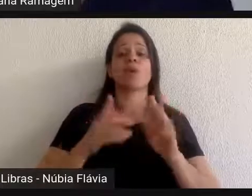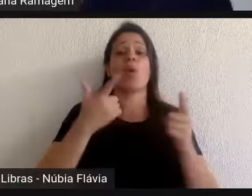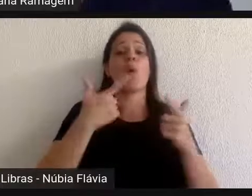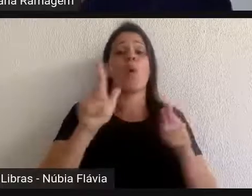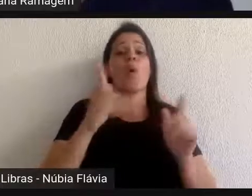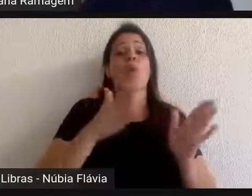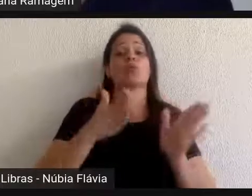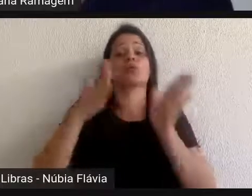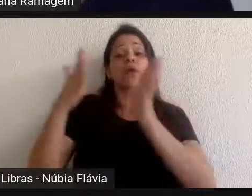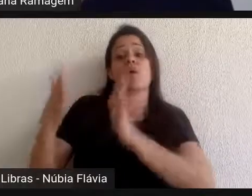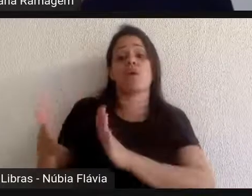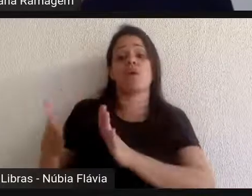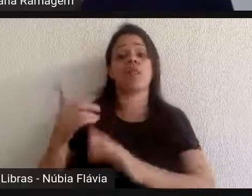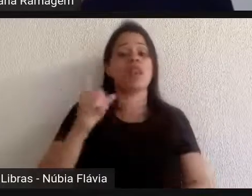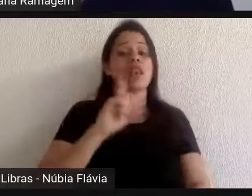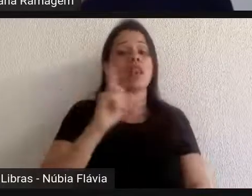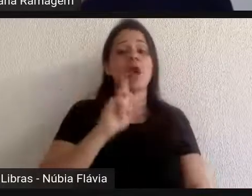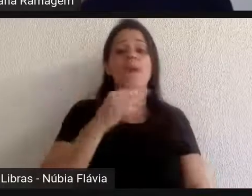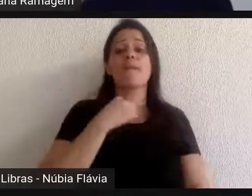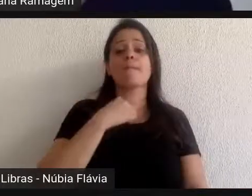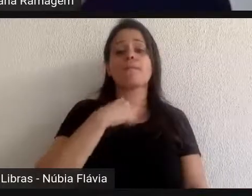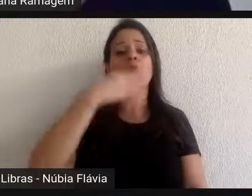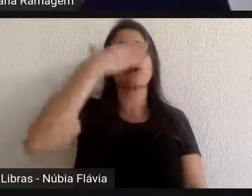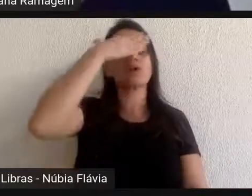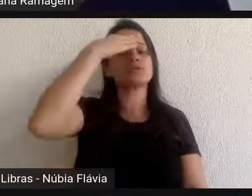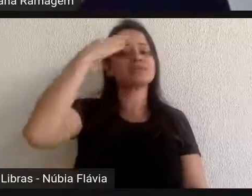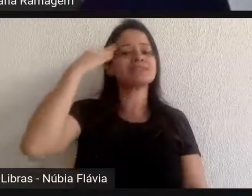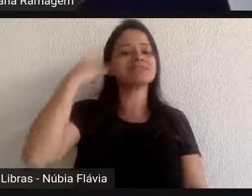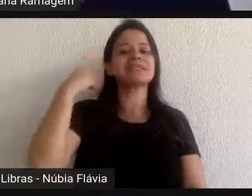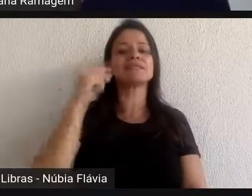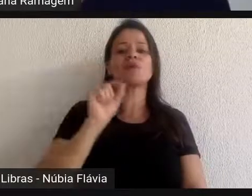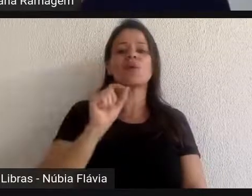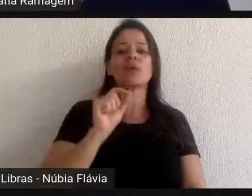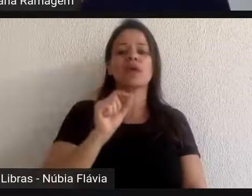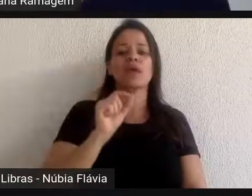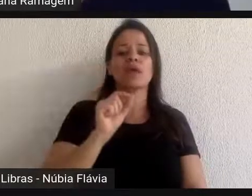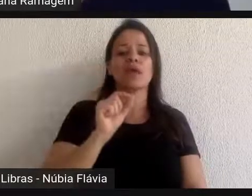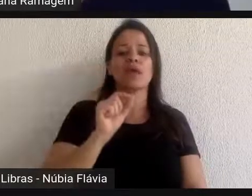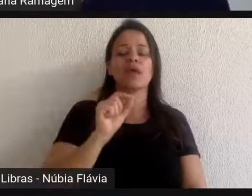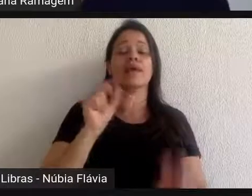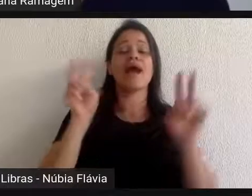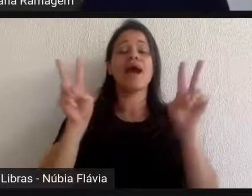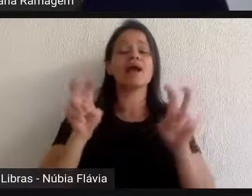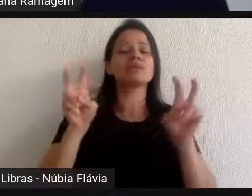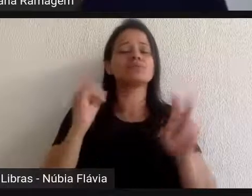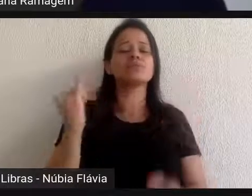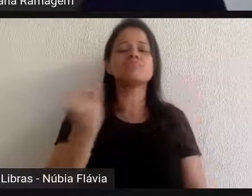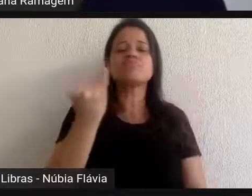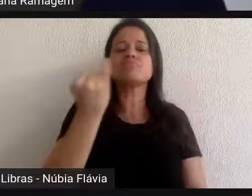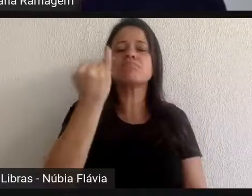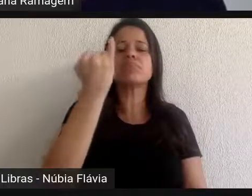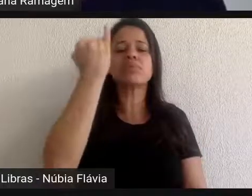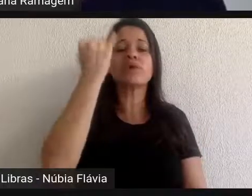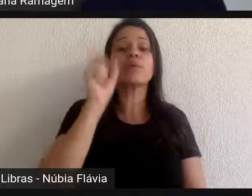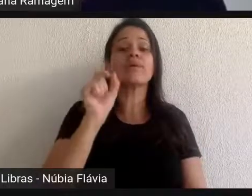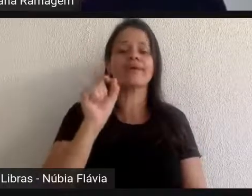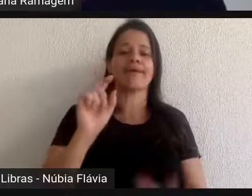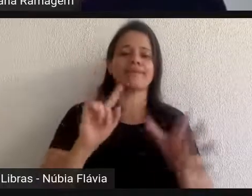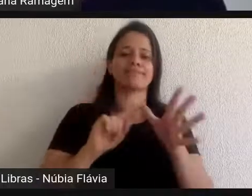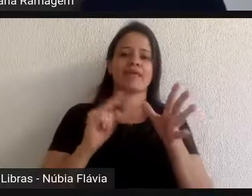gente, que a gente não pode falar de nutrição, de imunidade e não tocar nesse assunto, tá? Que são as redes